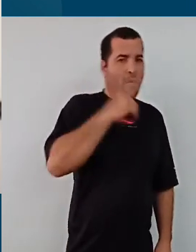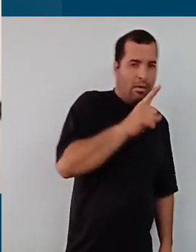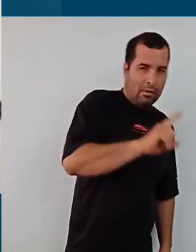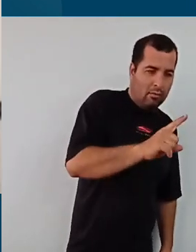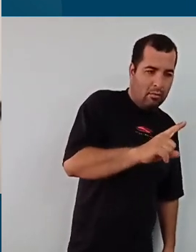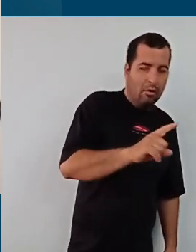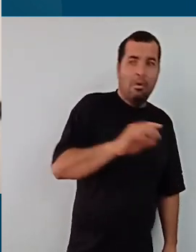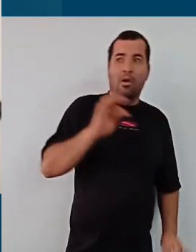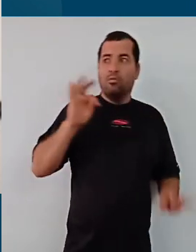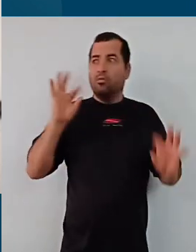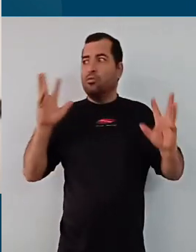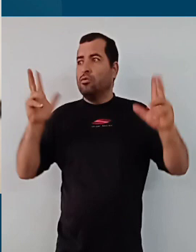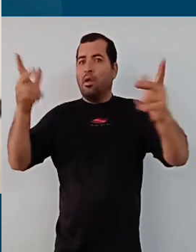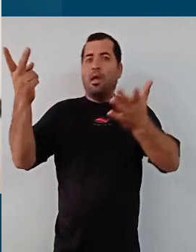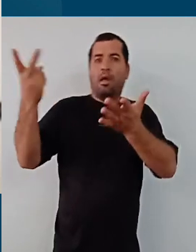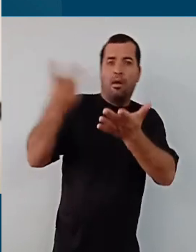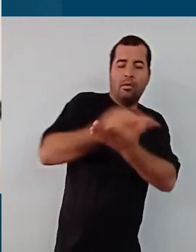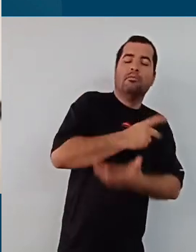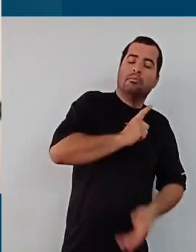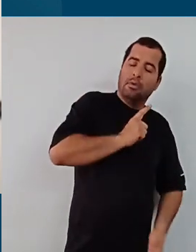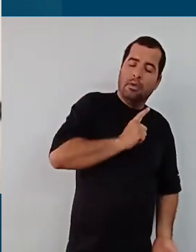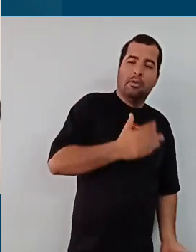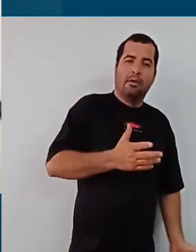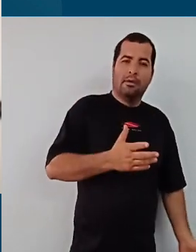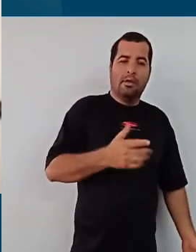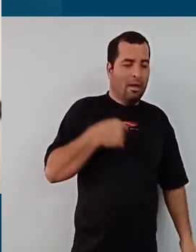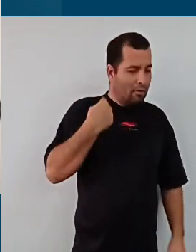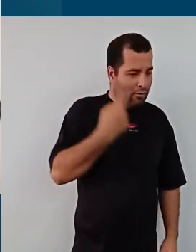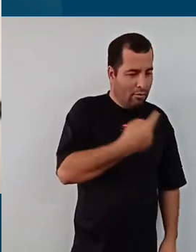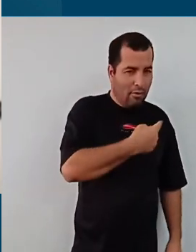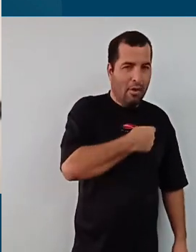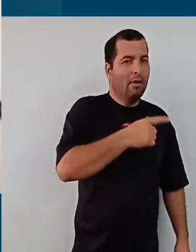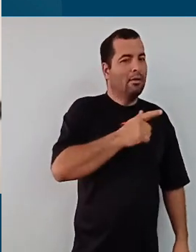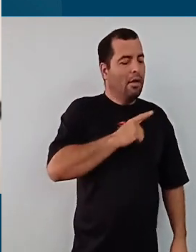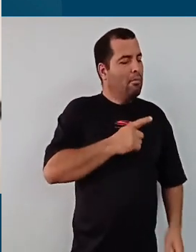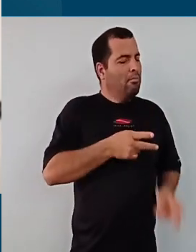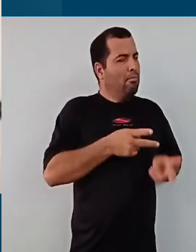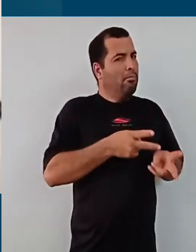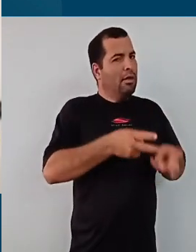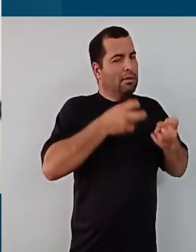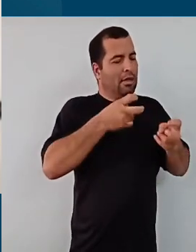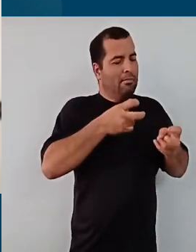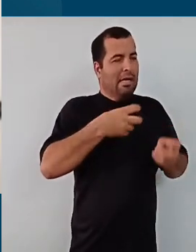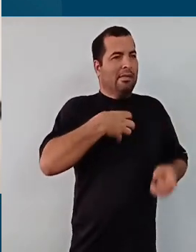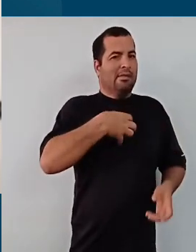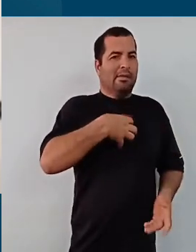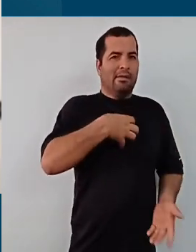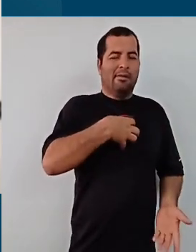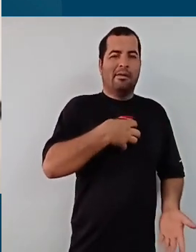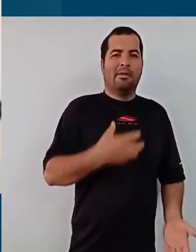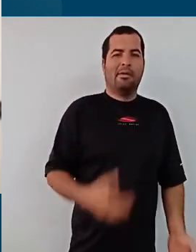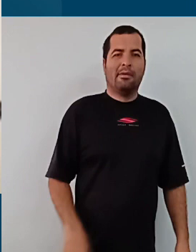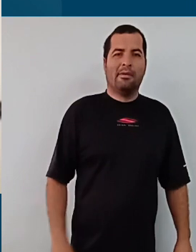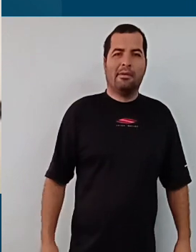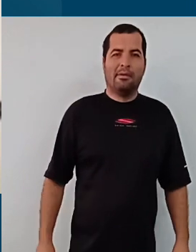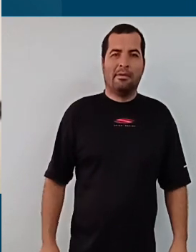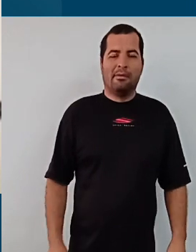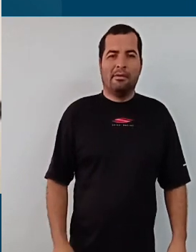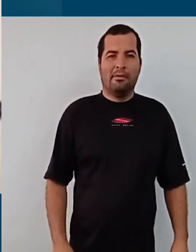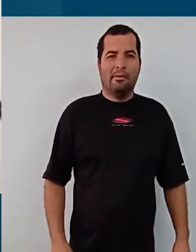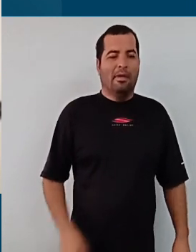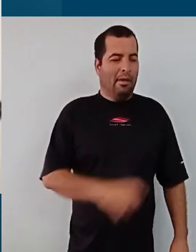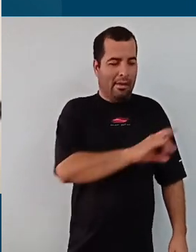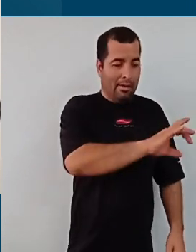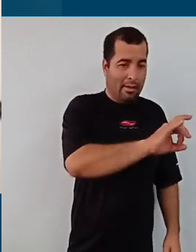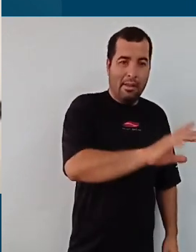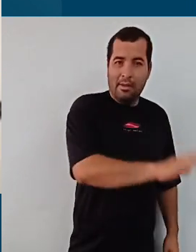mas tudo o que aconteceu, e aí tem que ter um olhar sensível, delicado, para